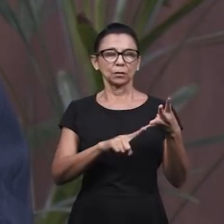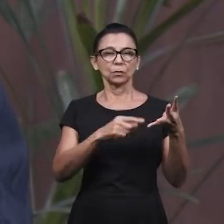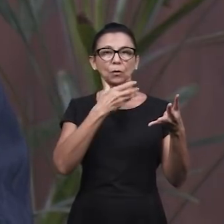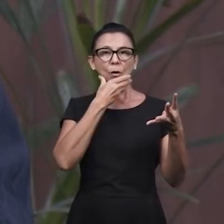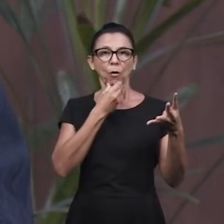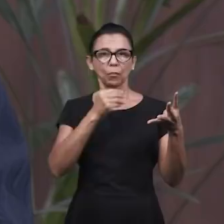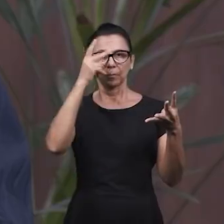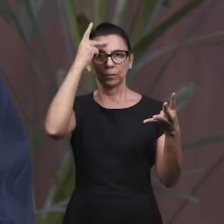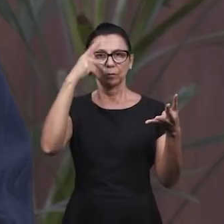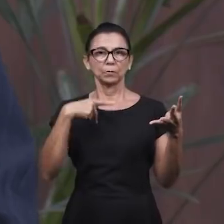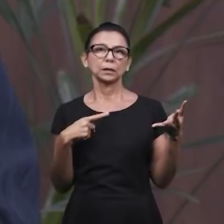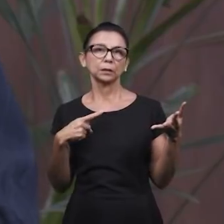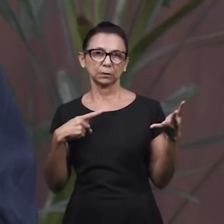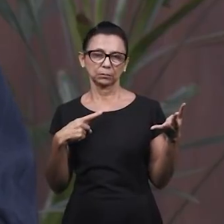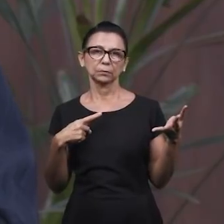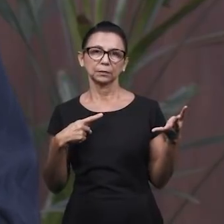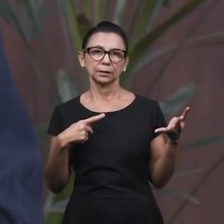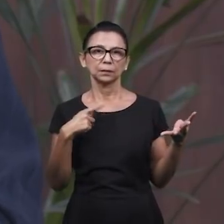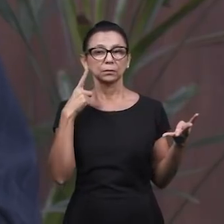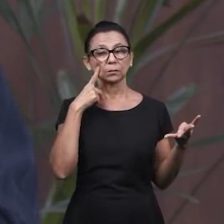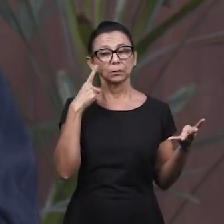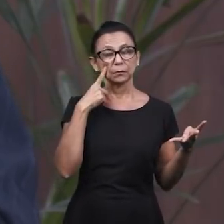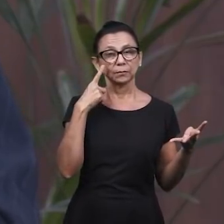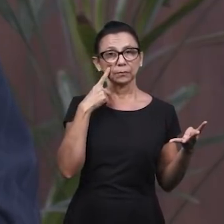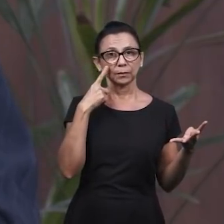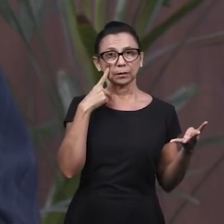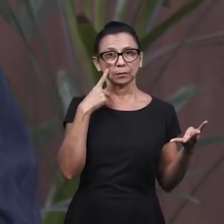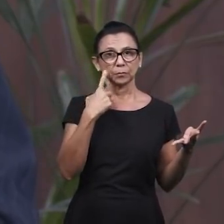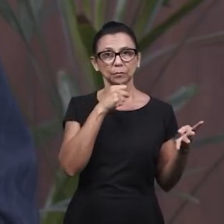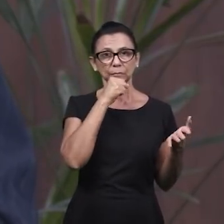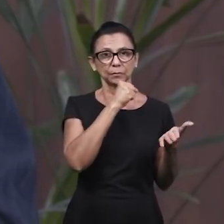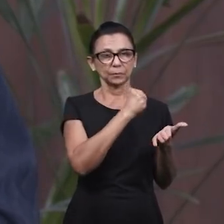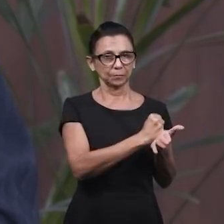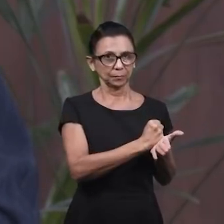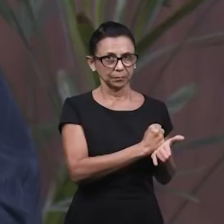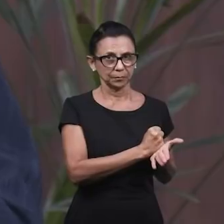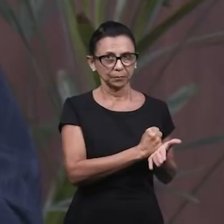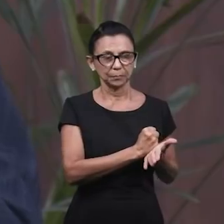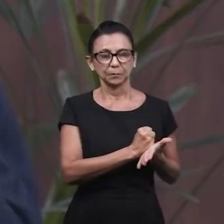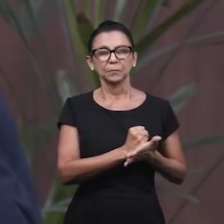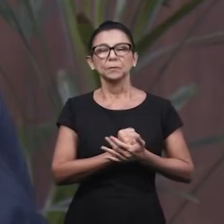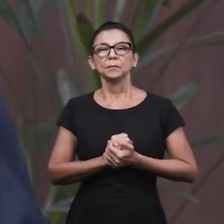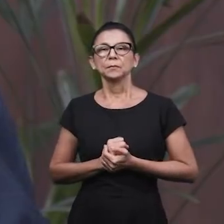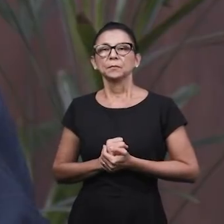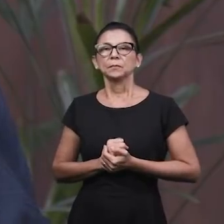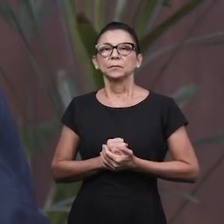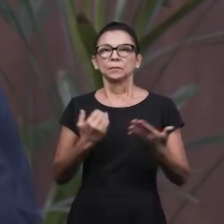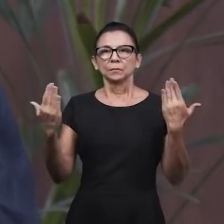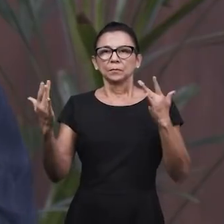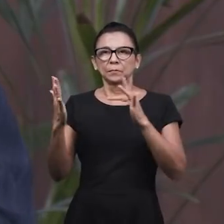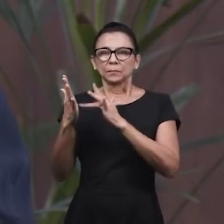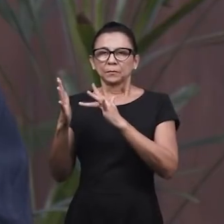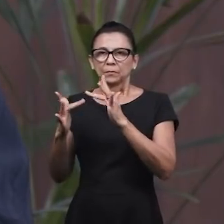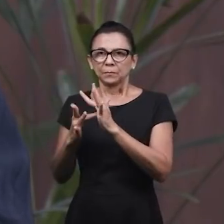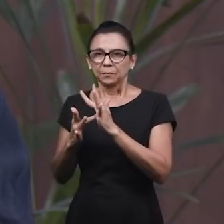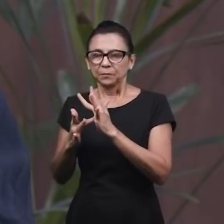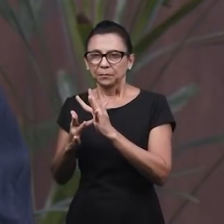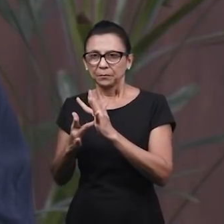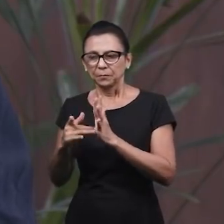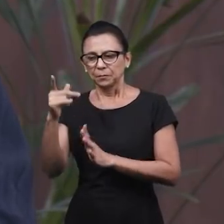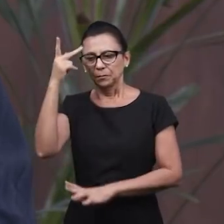como homem. E esse homem que nós vamos encontrar no Velho Testamento, na tipologia de Jesus como